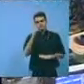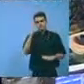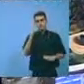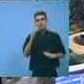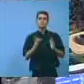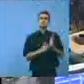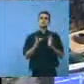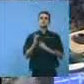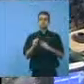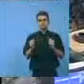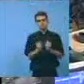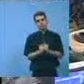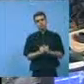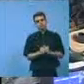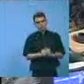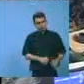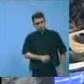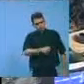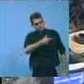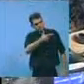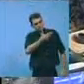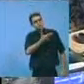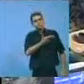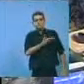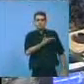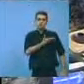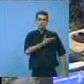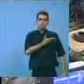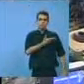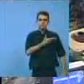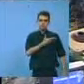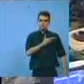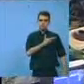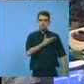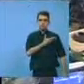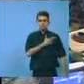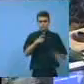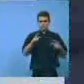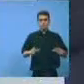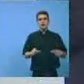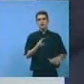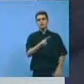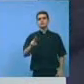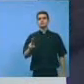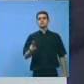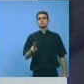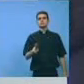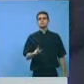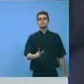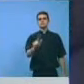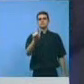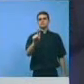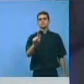com eles para um lugar chamado Getsemane e